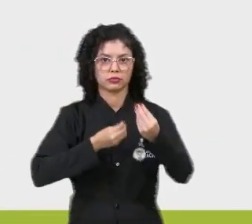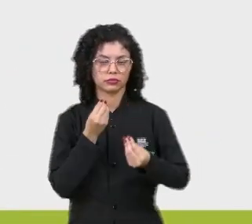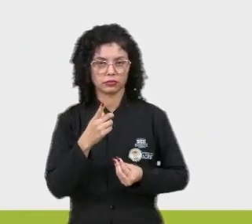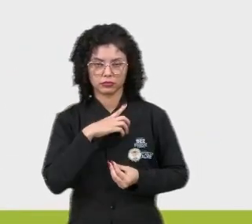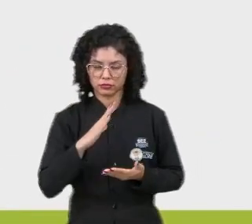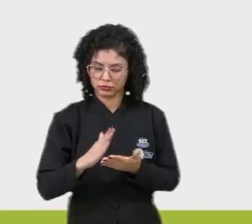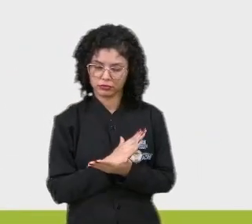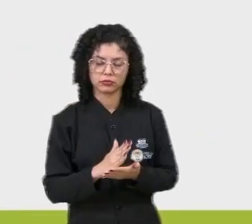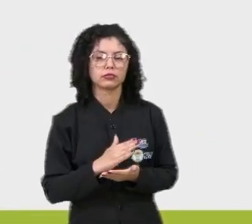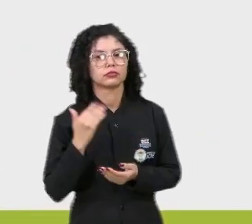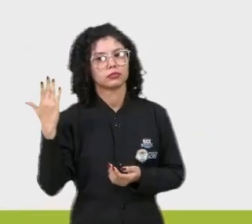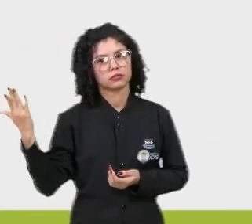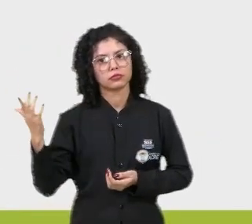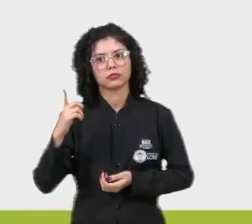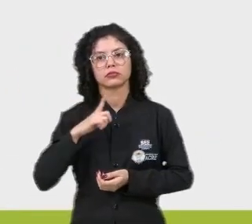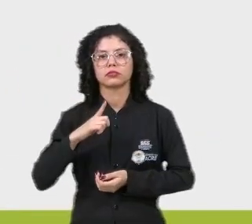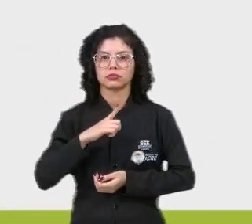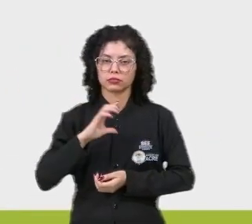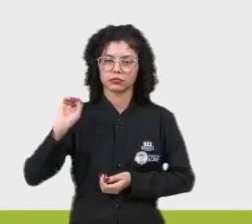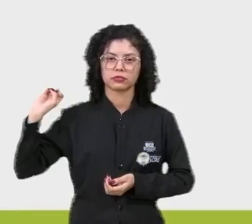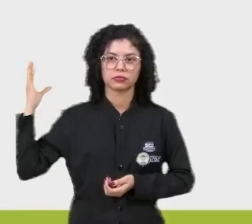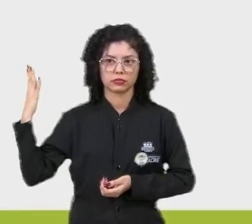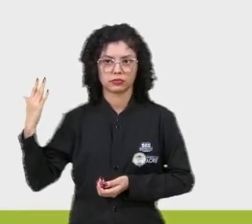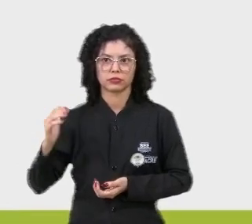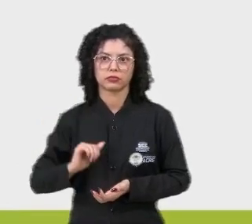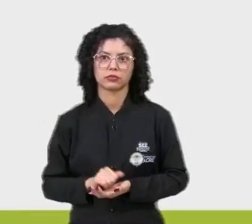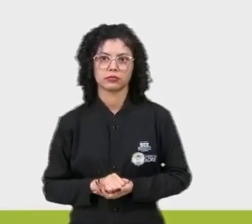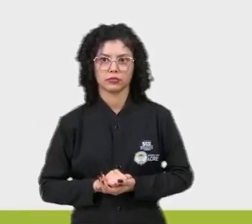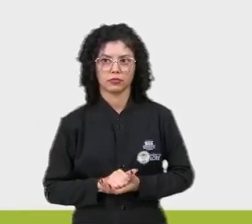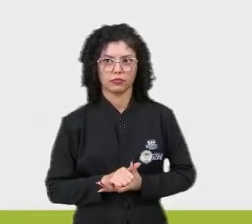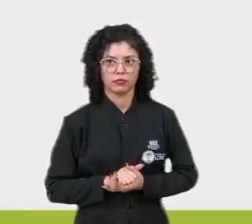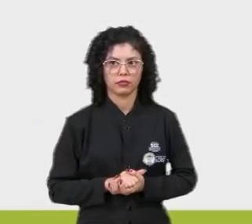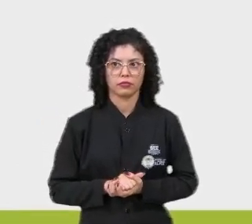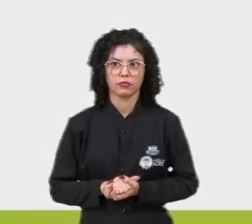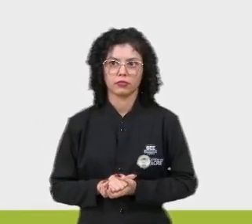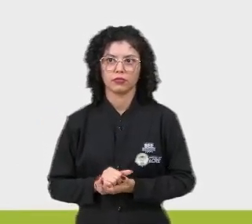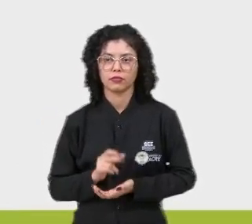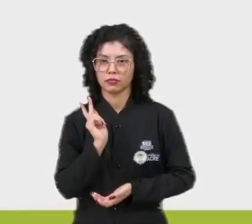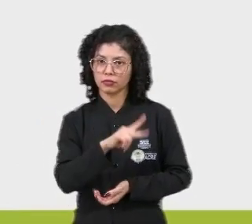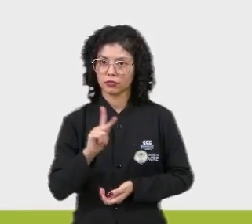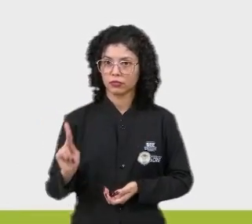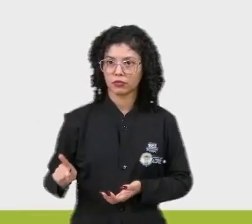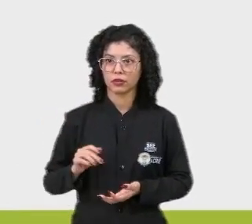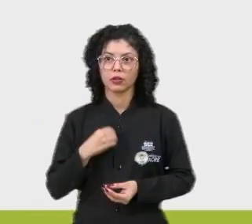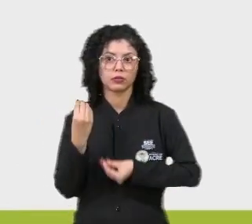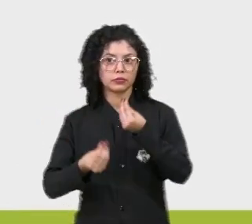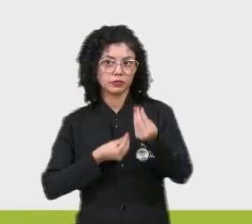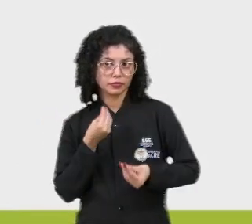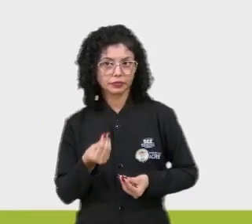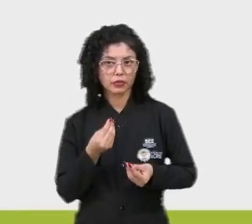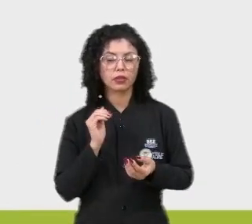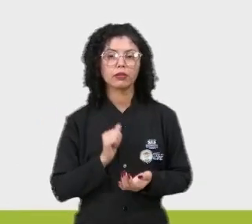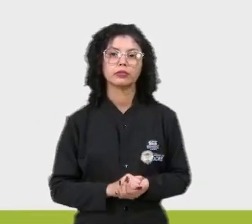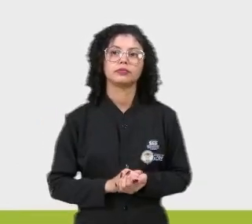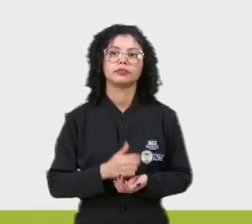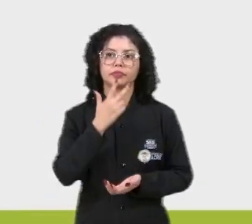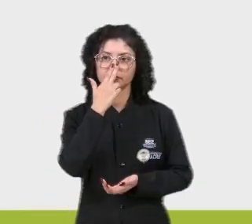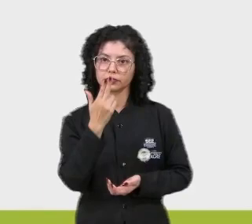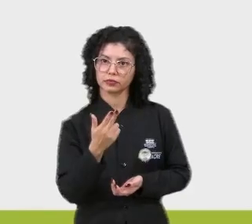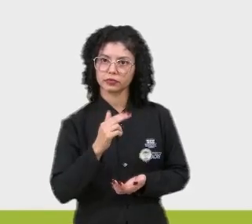tenho aí algo que pode acontecer a qualquer momento Professor como que isso